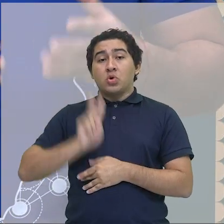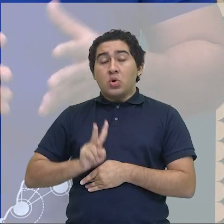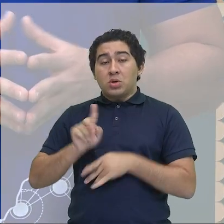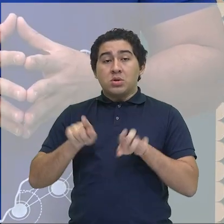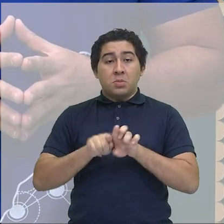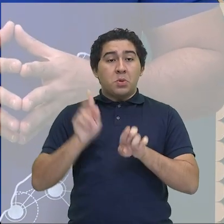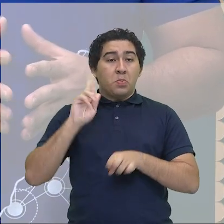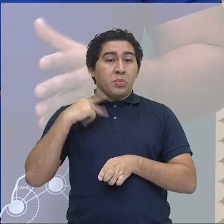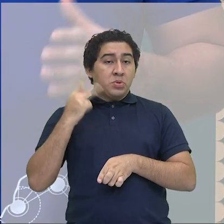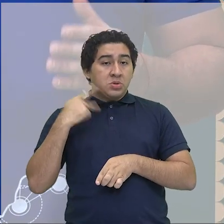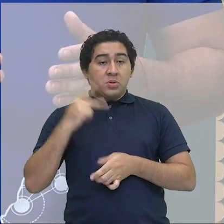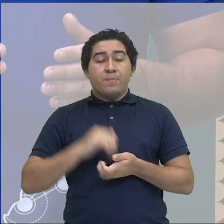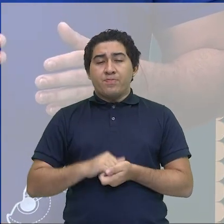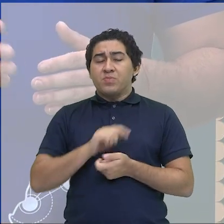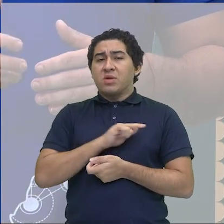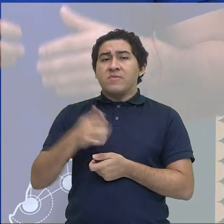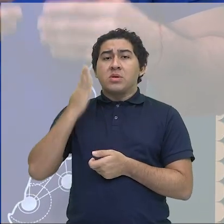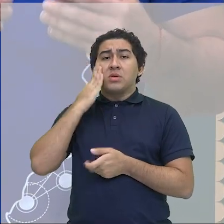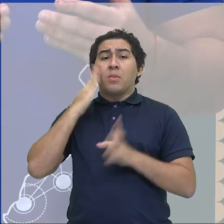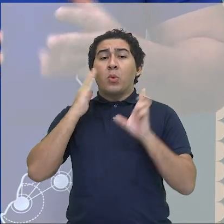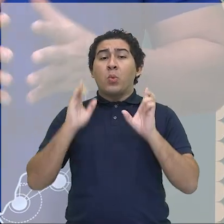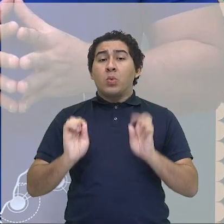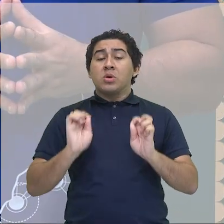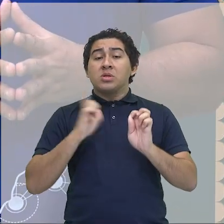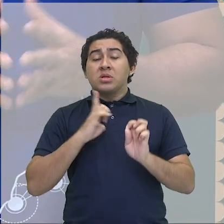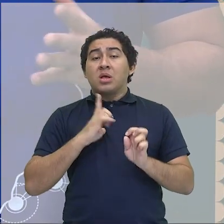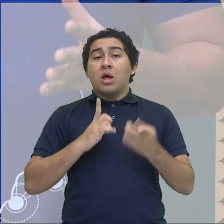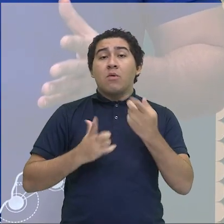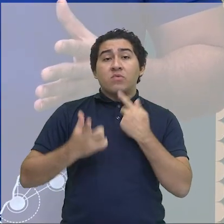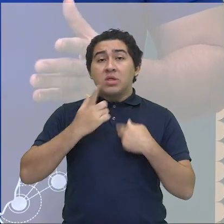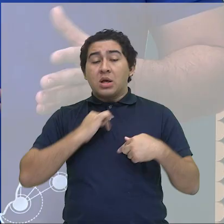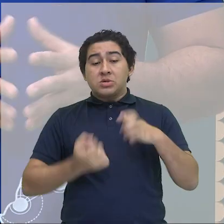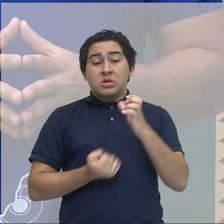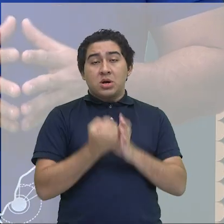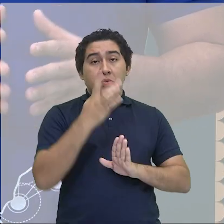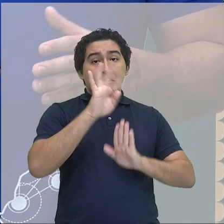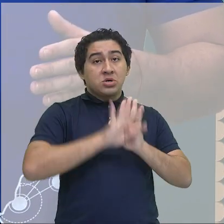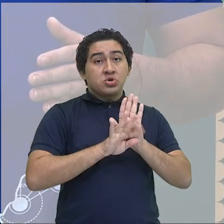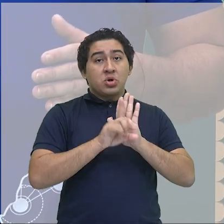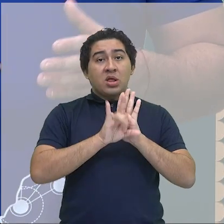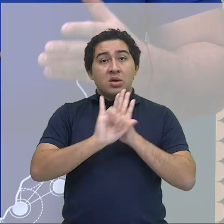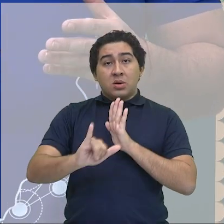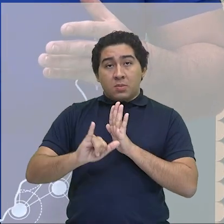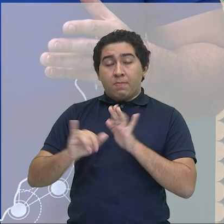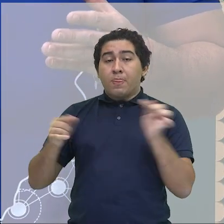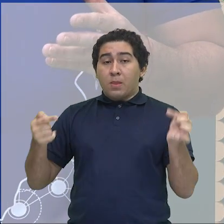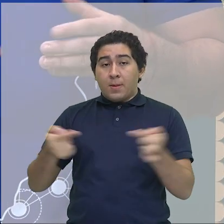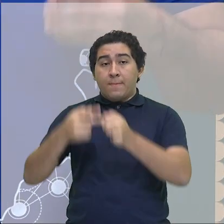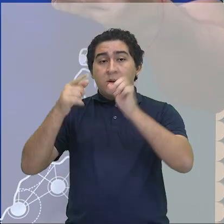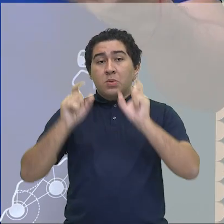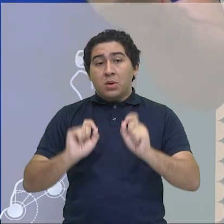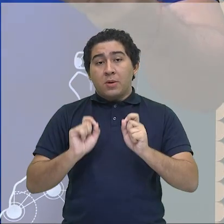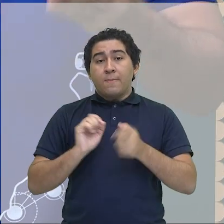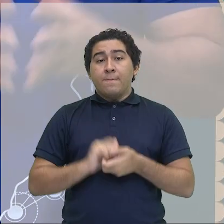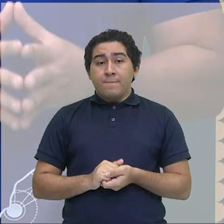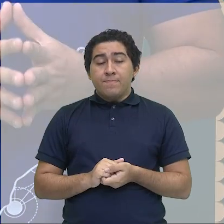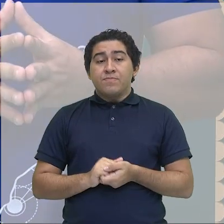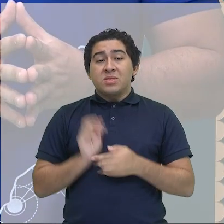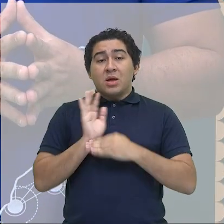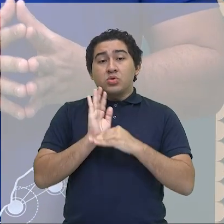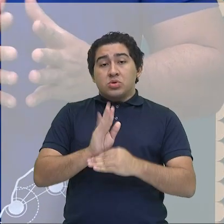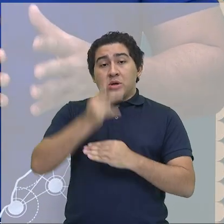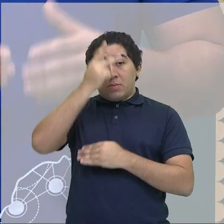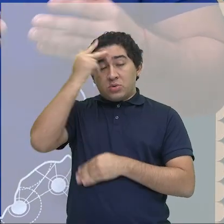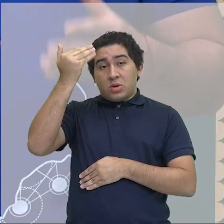histórica e política. Você saber o que motivou a criação de um texto legal para